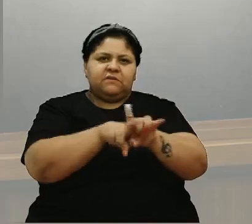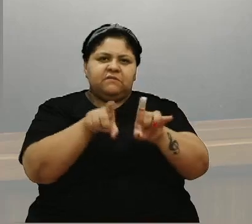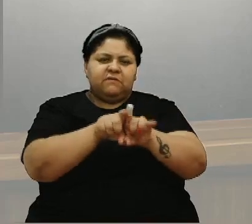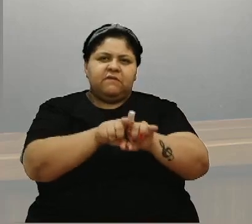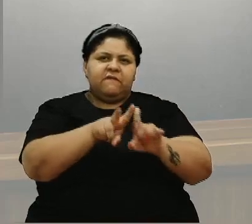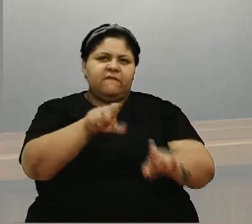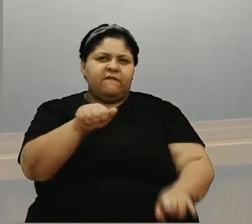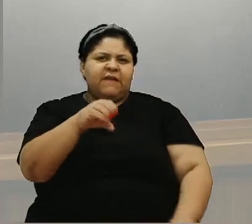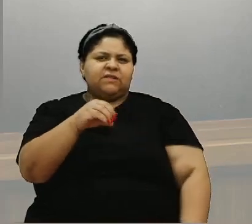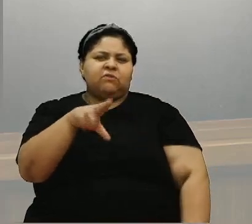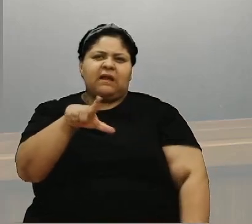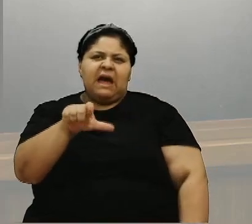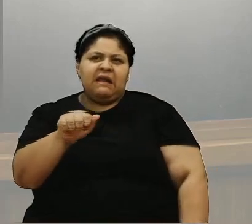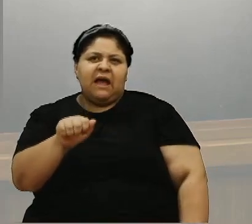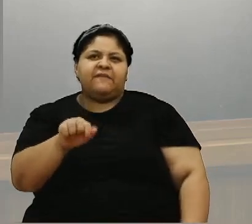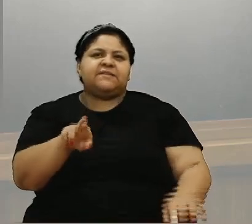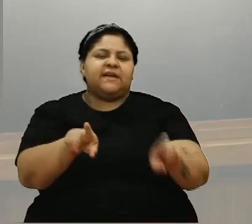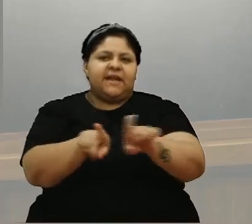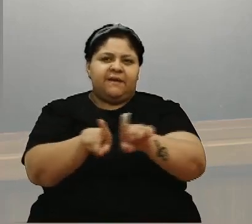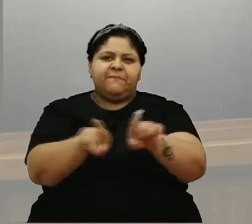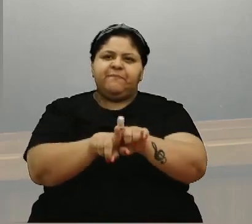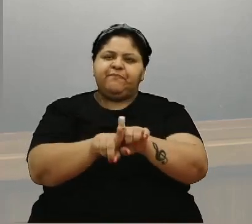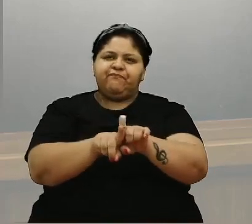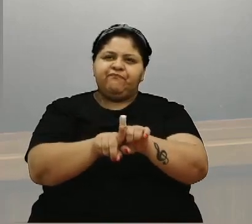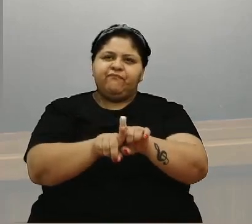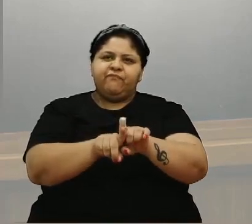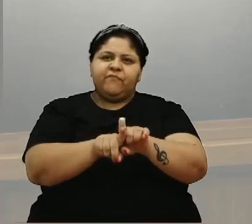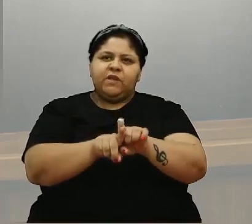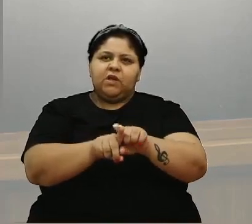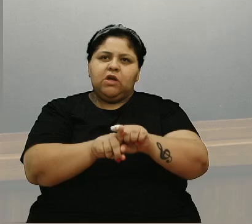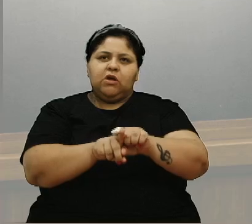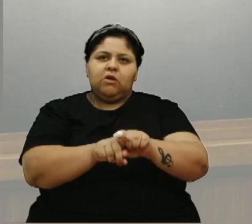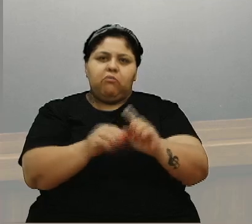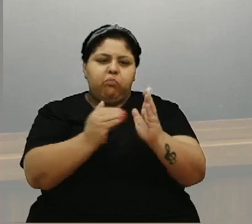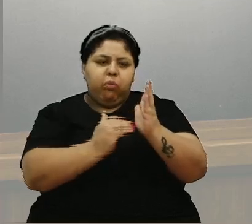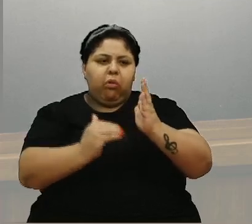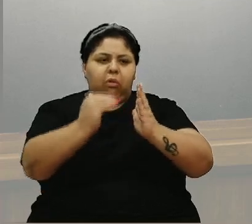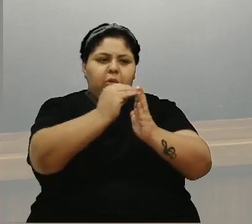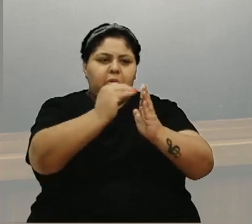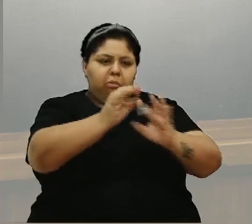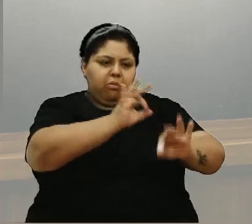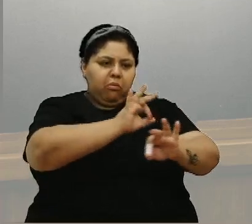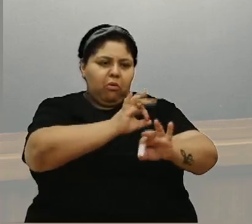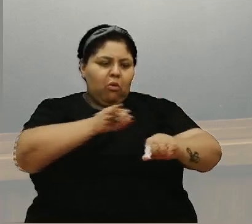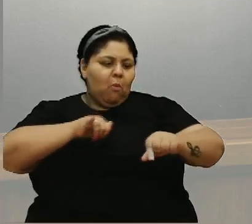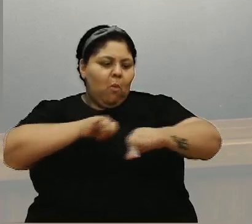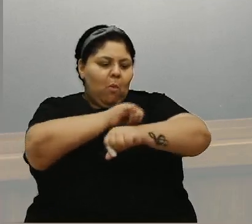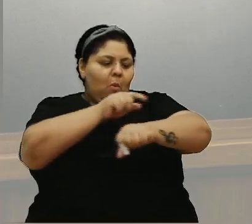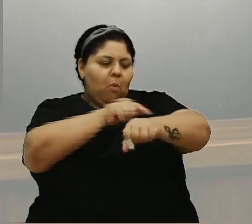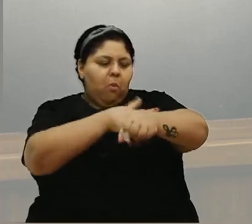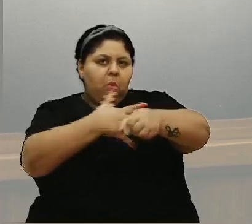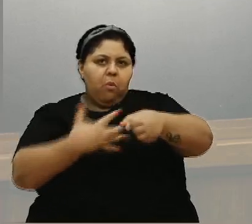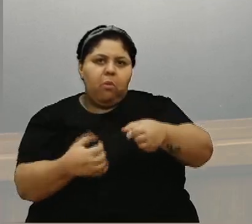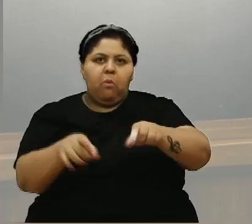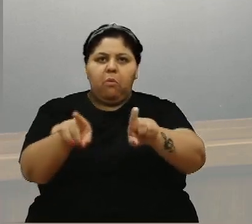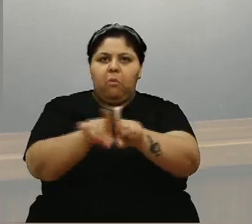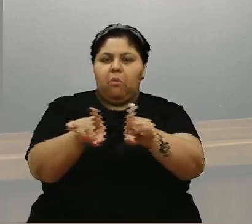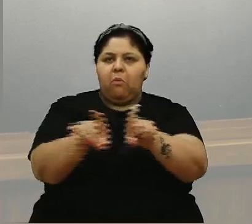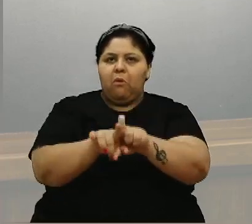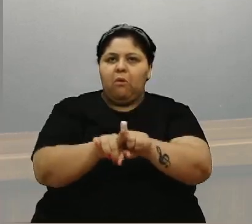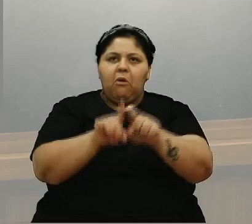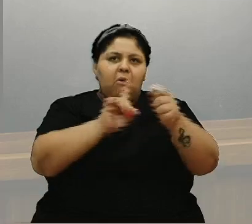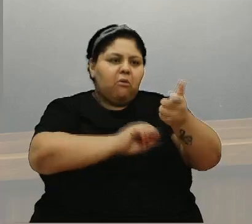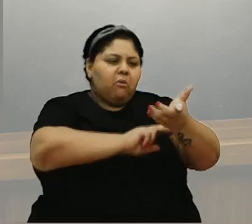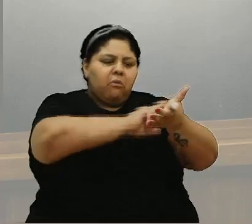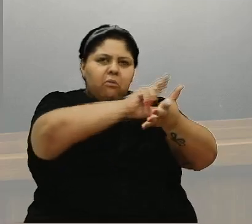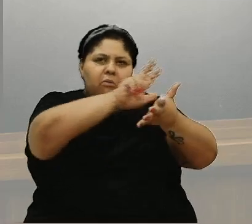encefálico, a elevação dos níveis de lipídios no sangue. Então, é uma série, a trombose também é uma